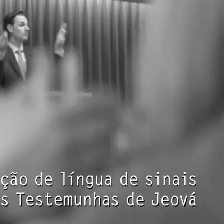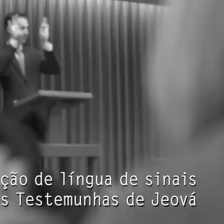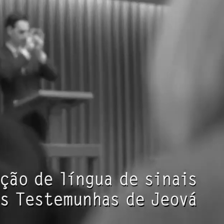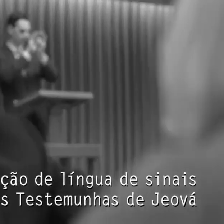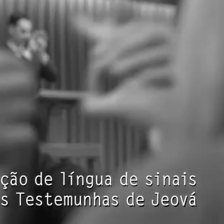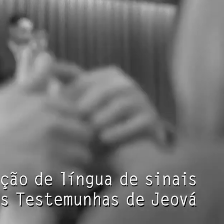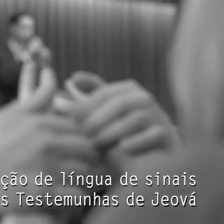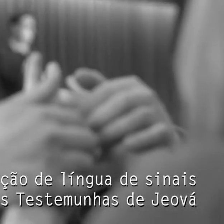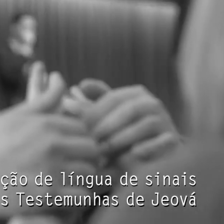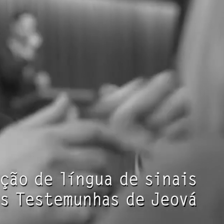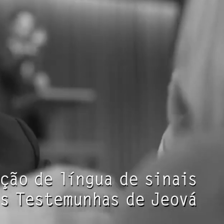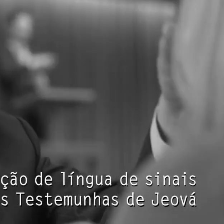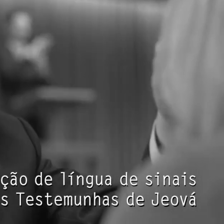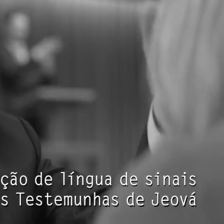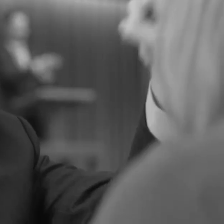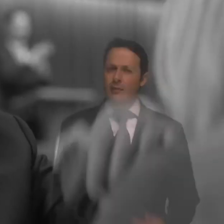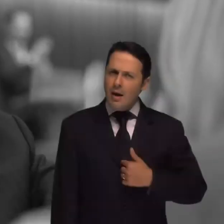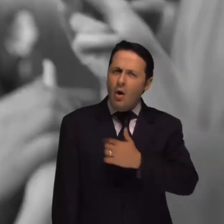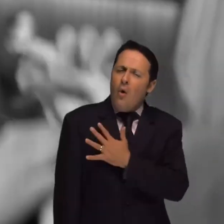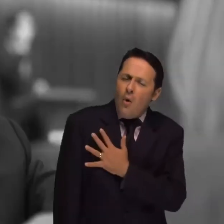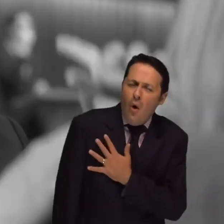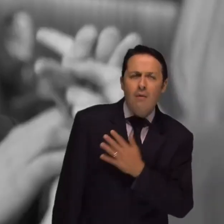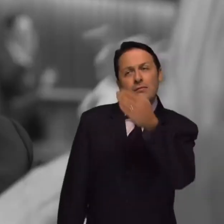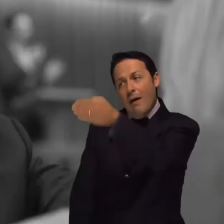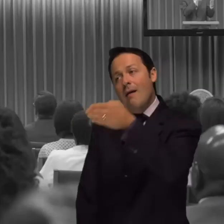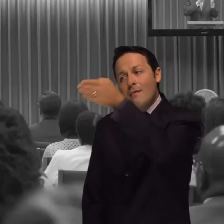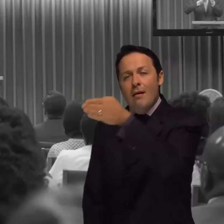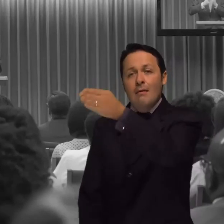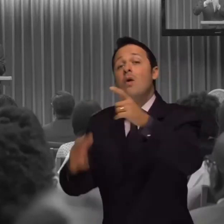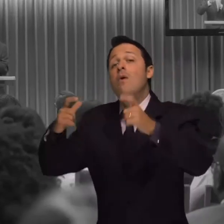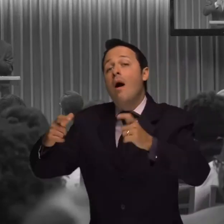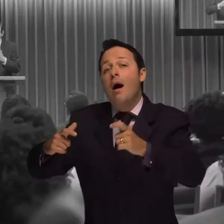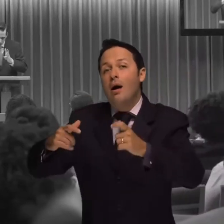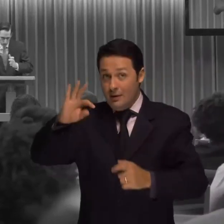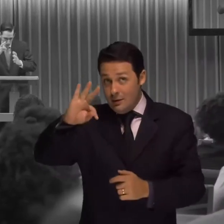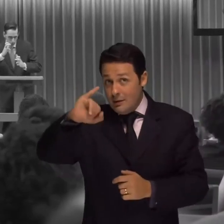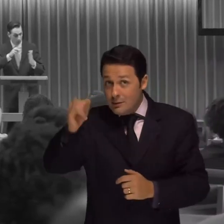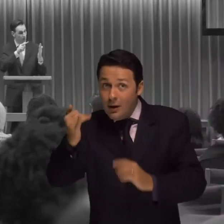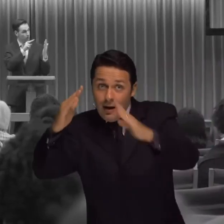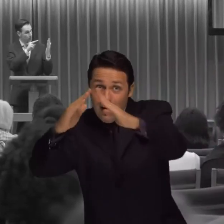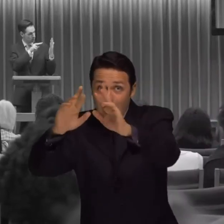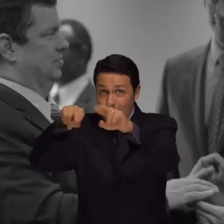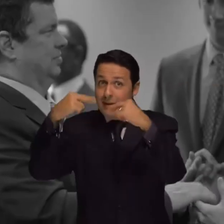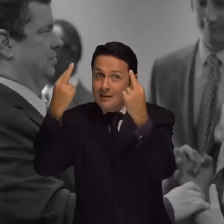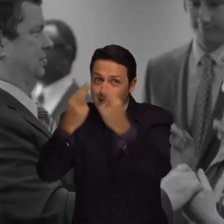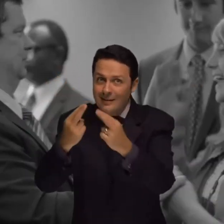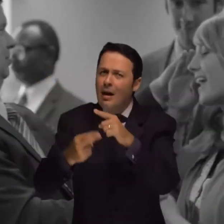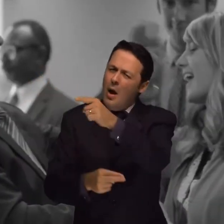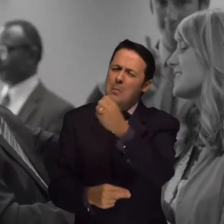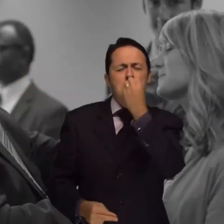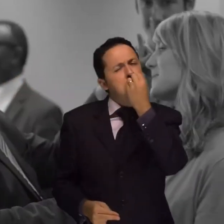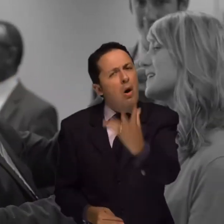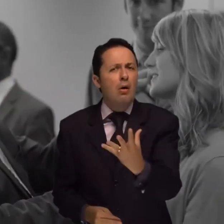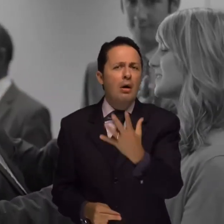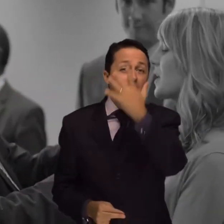Ir ao Salão do Reino, o local de adoração das Testemunhas de Jeová, me ajuda a continuar positivo.